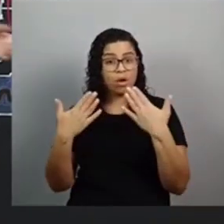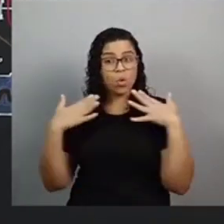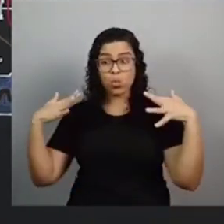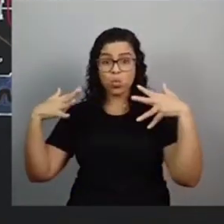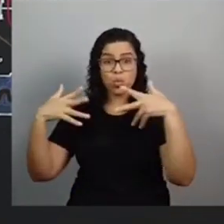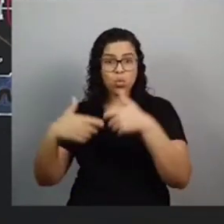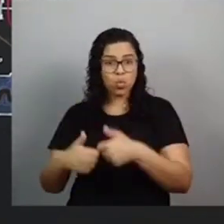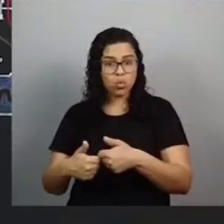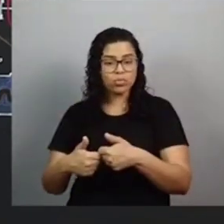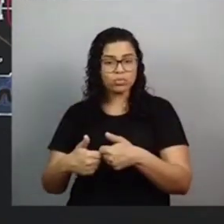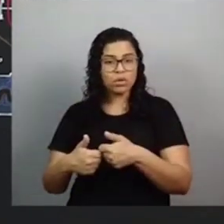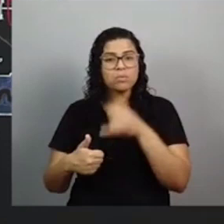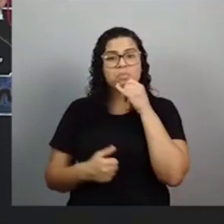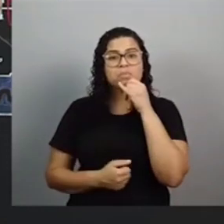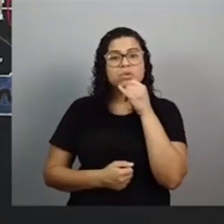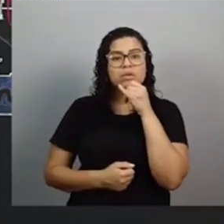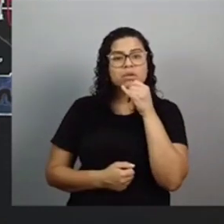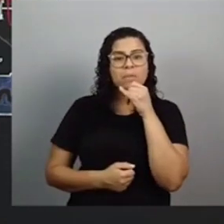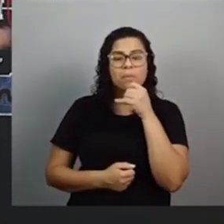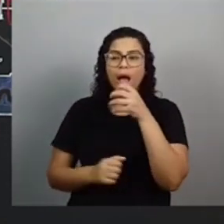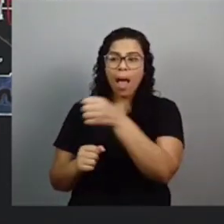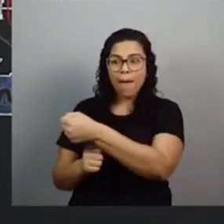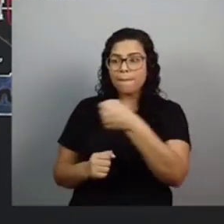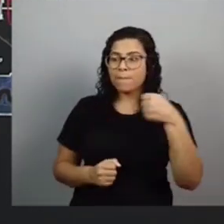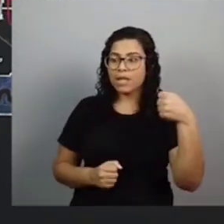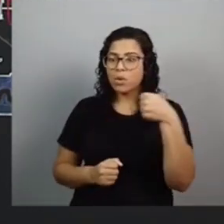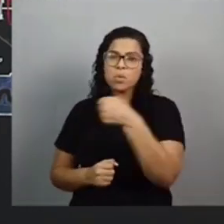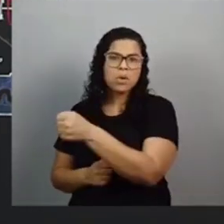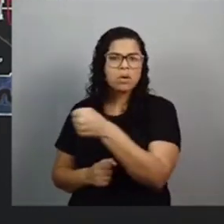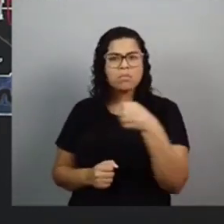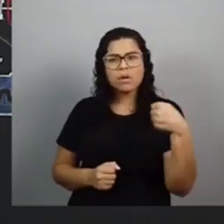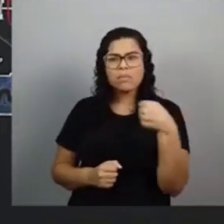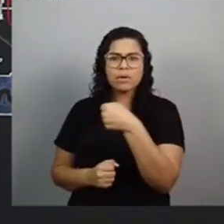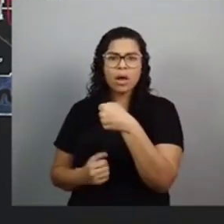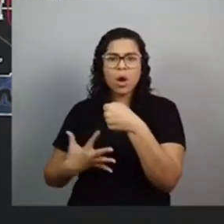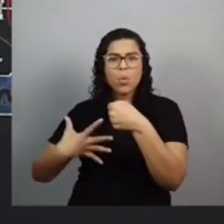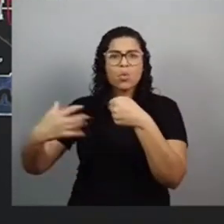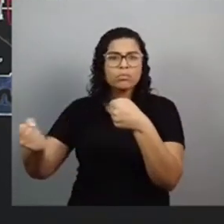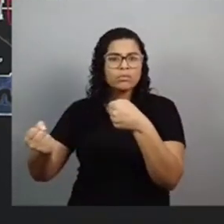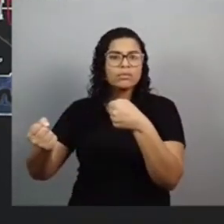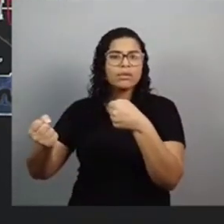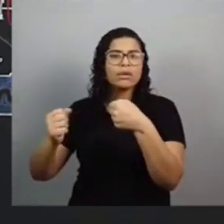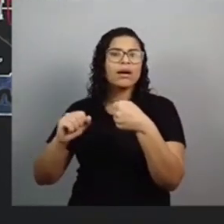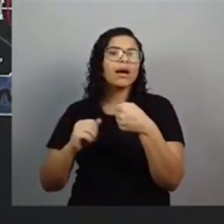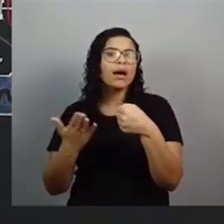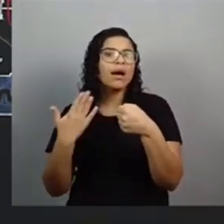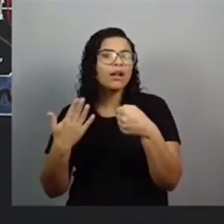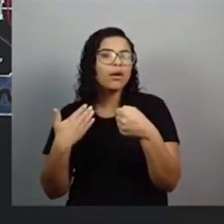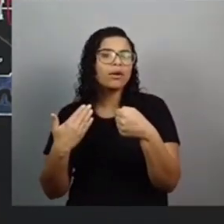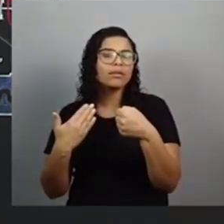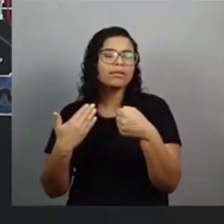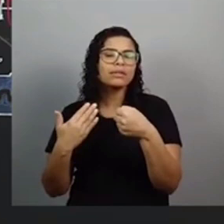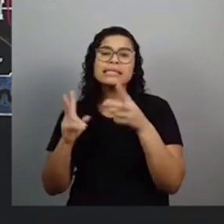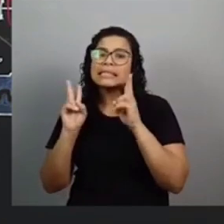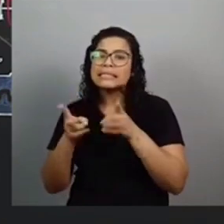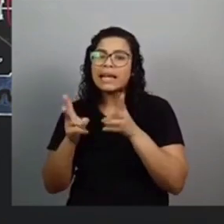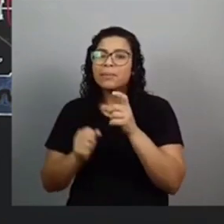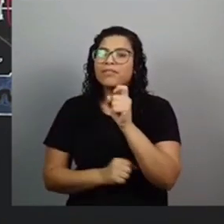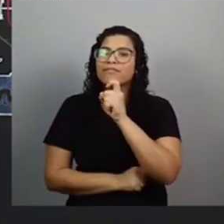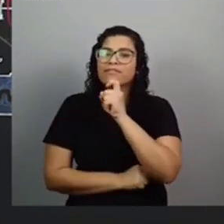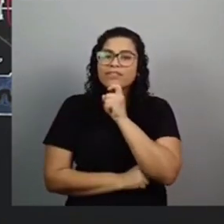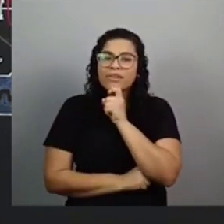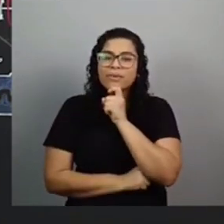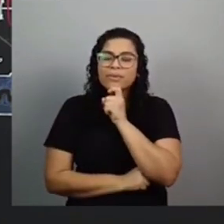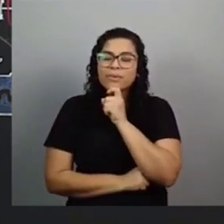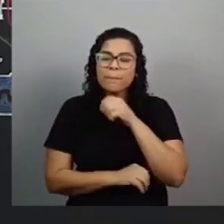uma panela quente, ele pega o calor. Você abriu a geladeira várias vezes, ele pega o calor. Ele rouba o calor da sua geladeira e deixa ela fria,